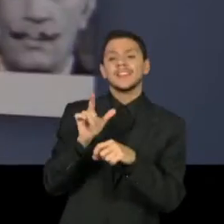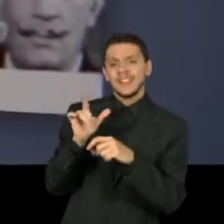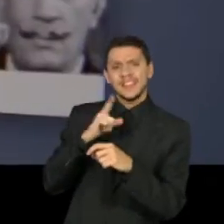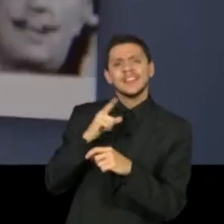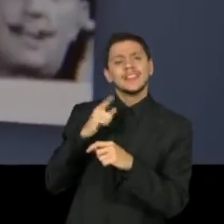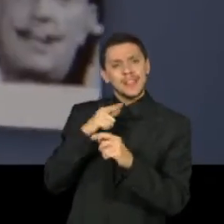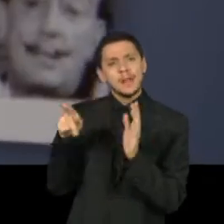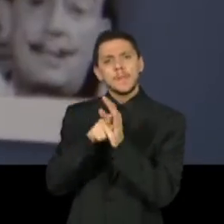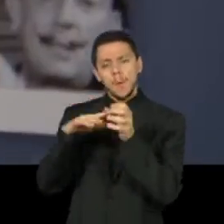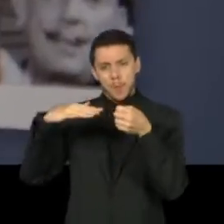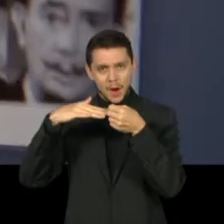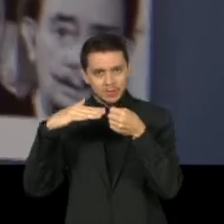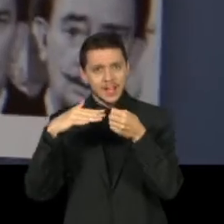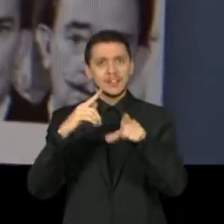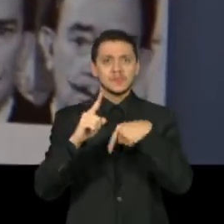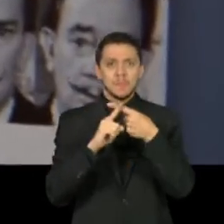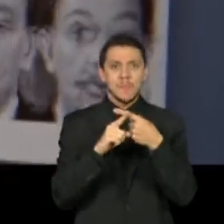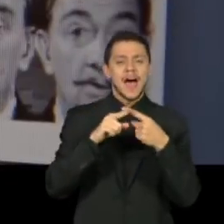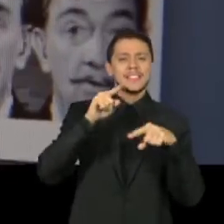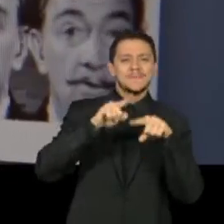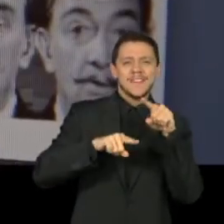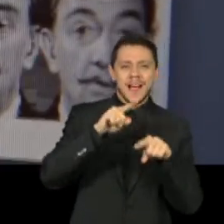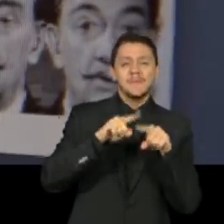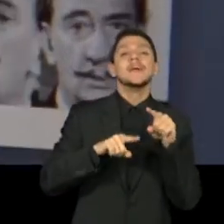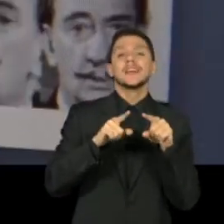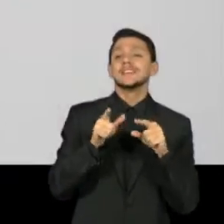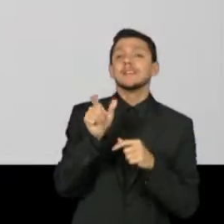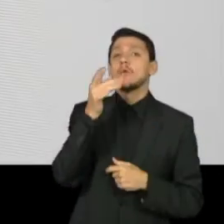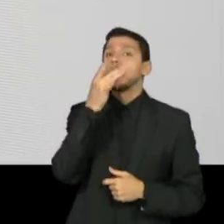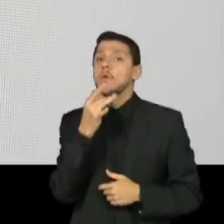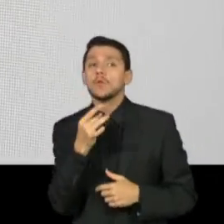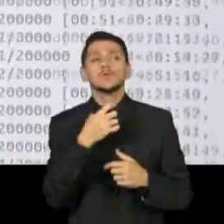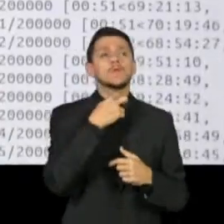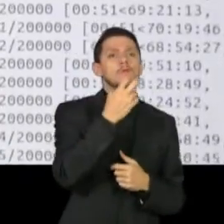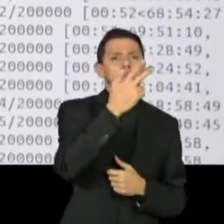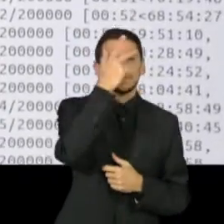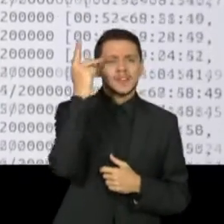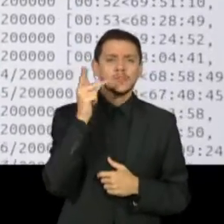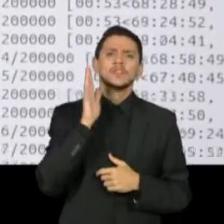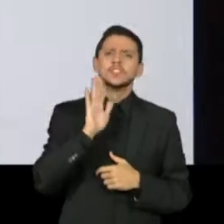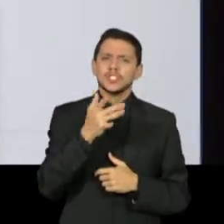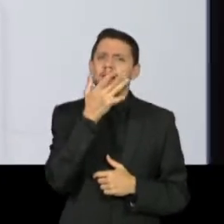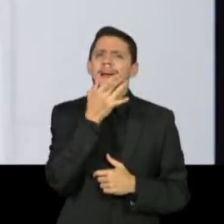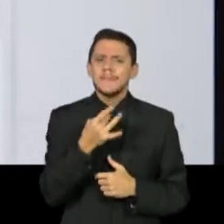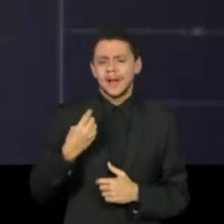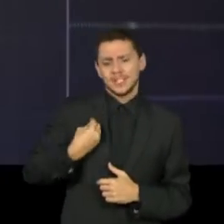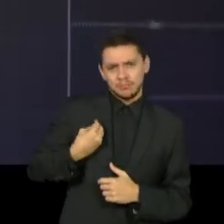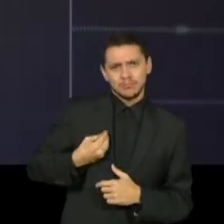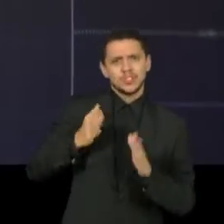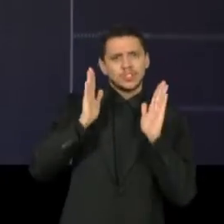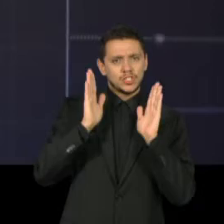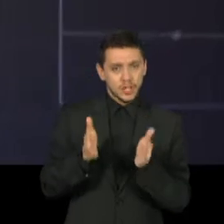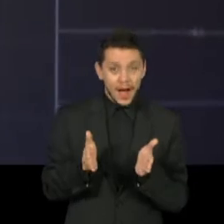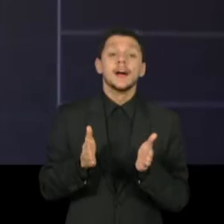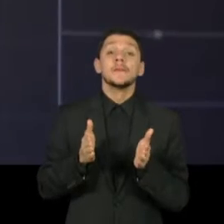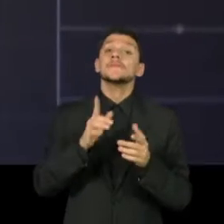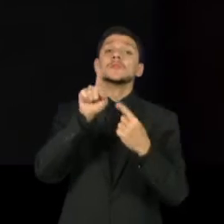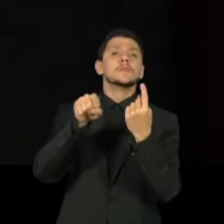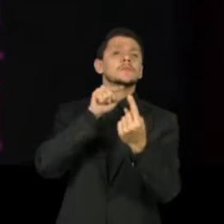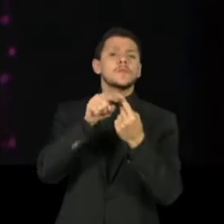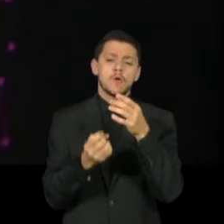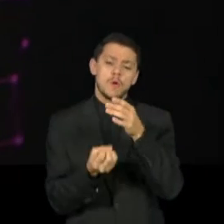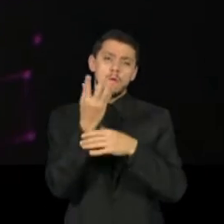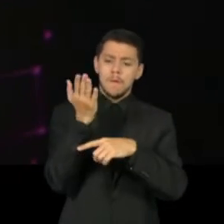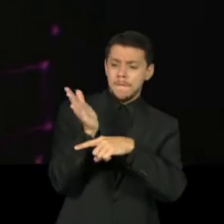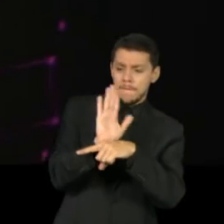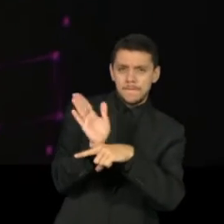e ferramentas para unir o rosto e a voz de pessoas a imagens já existentes. O objetivo é criar um vídeo